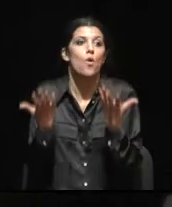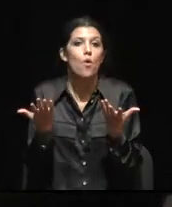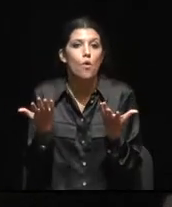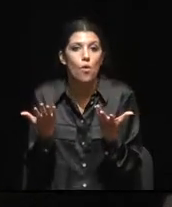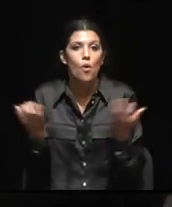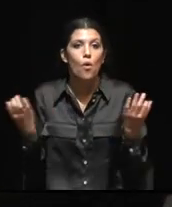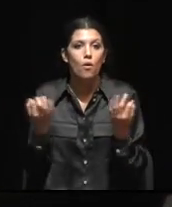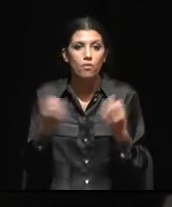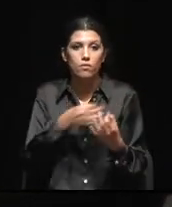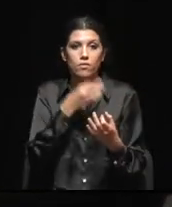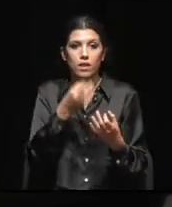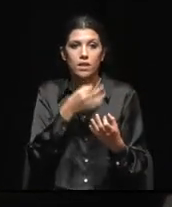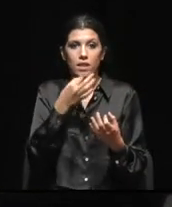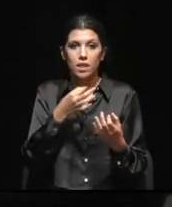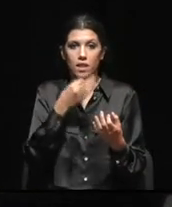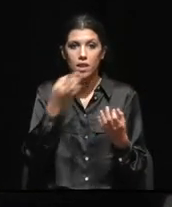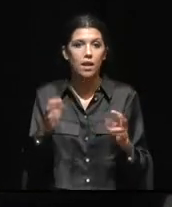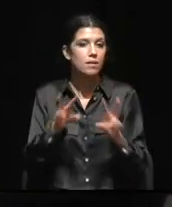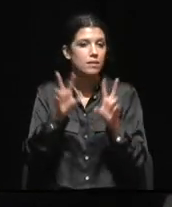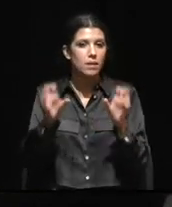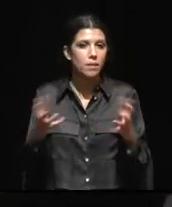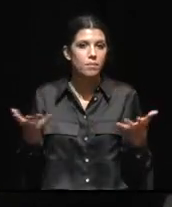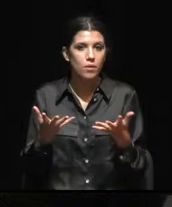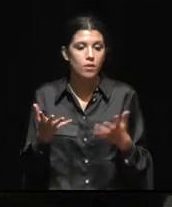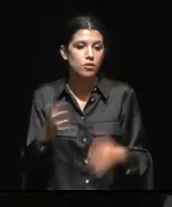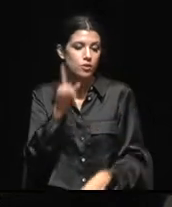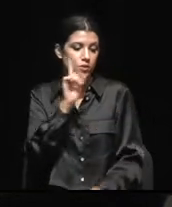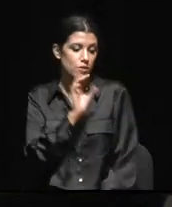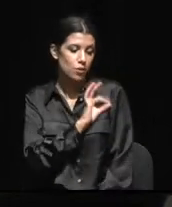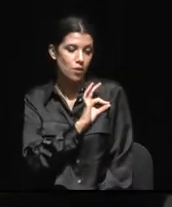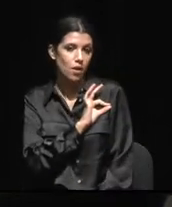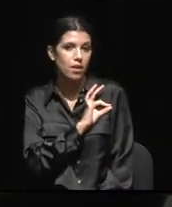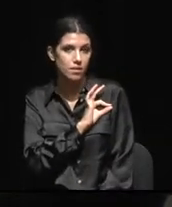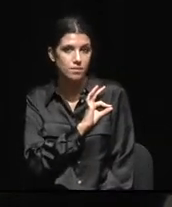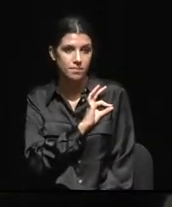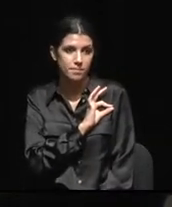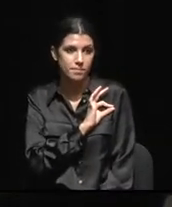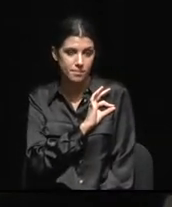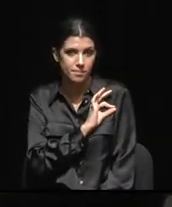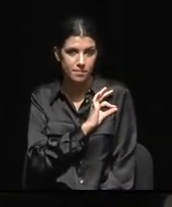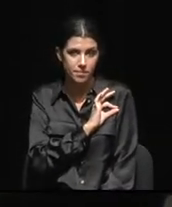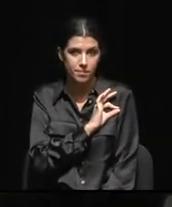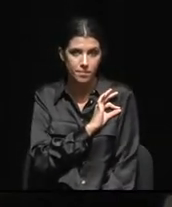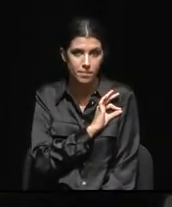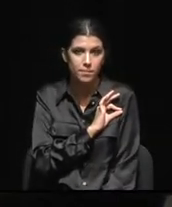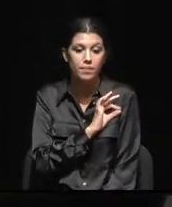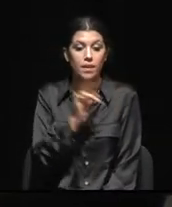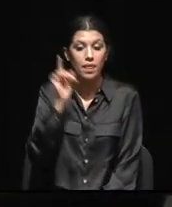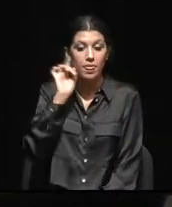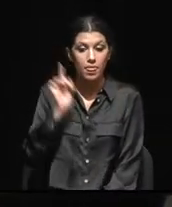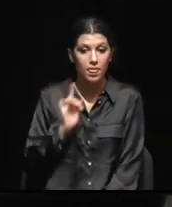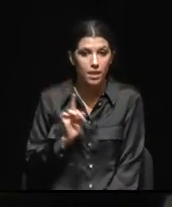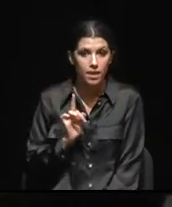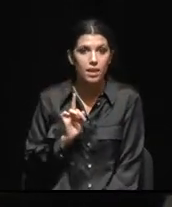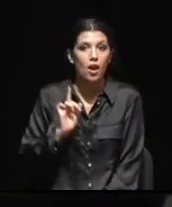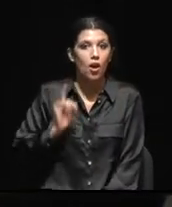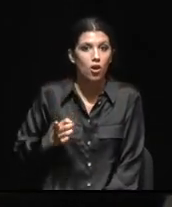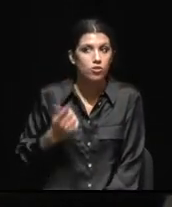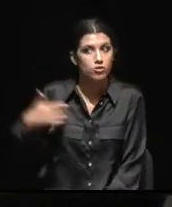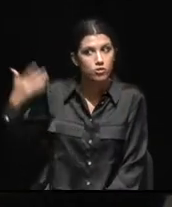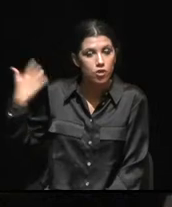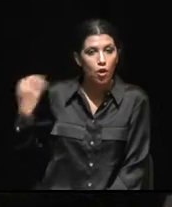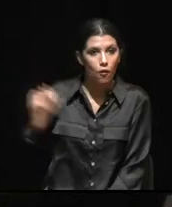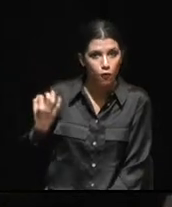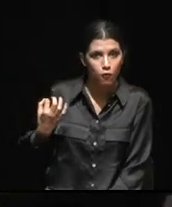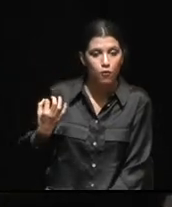aqui a falar sobre as senhoras cujo dia foi no dia